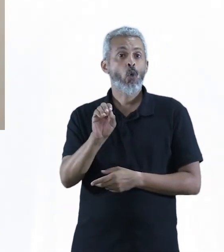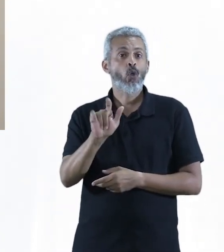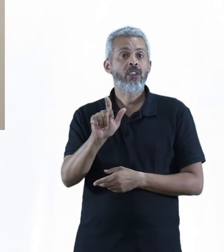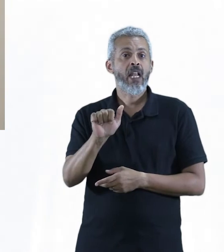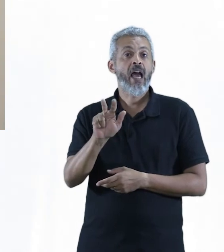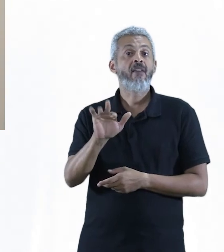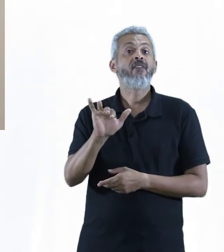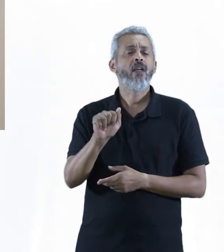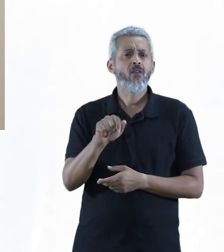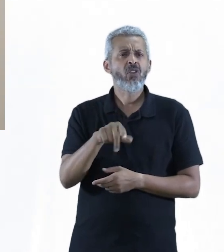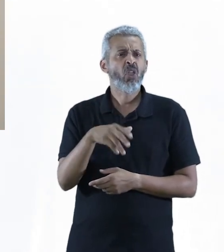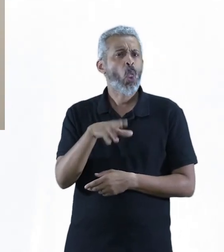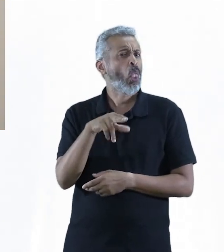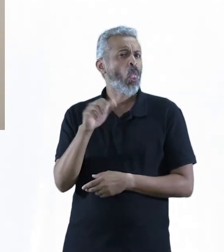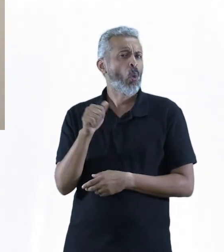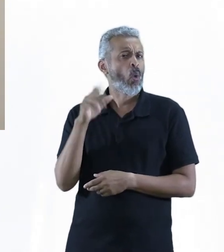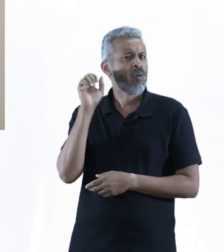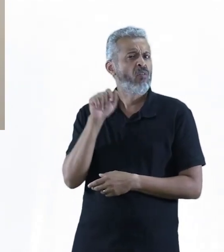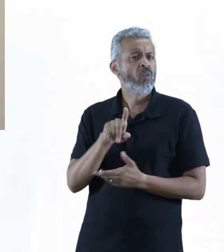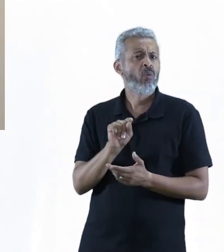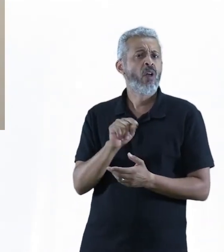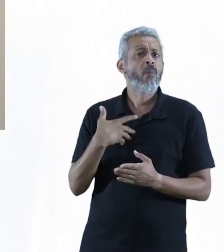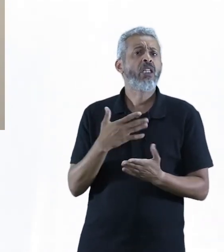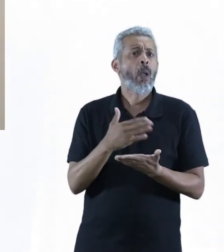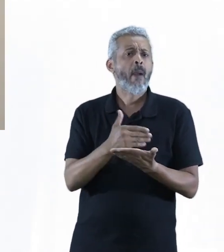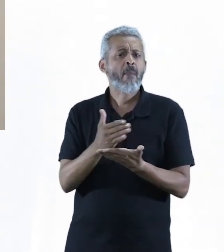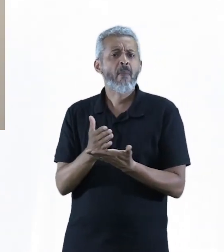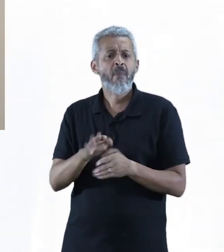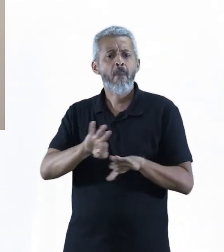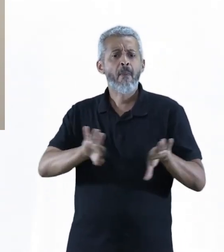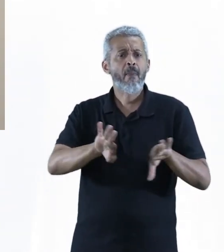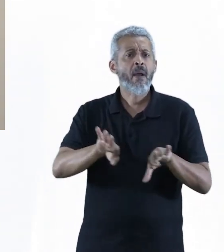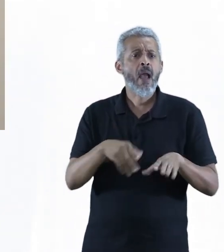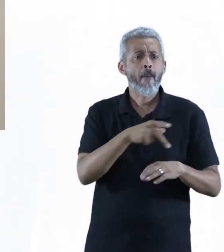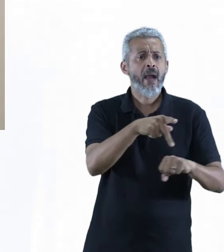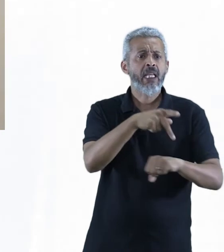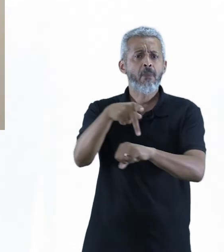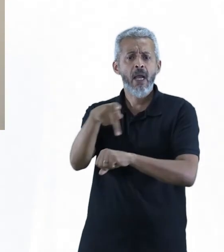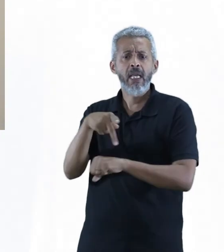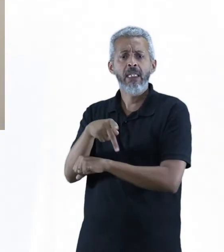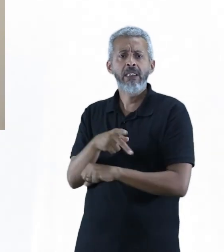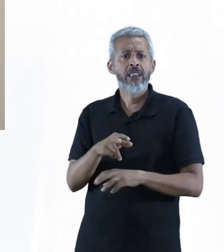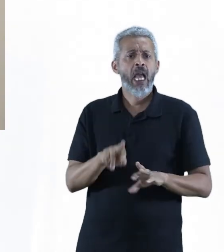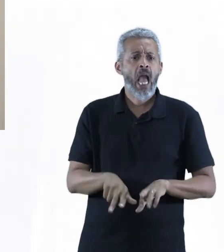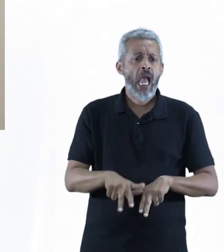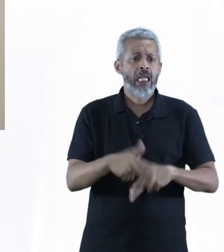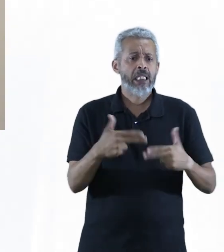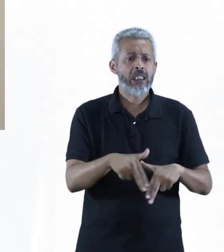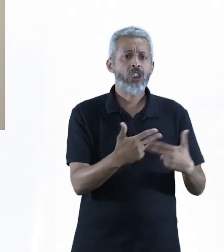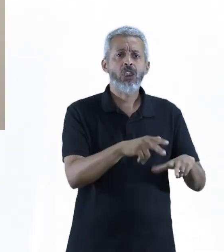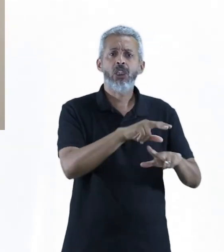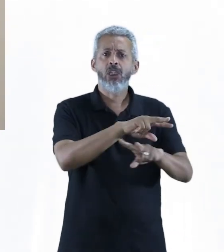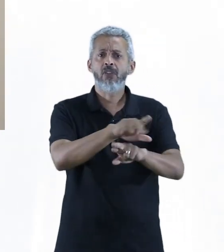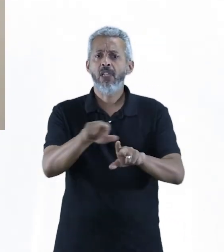repente, nunca ouviram falar, mas que se fragmentou em vários outros países, em várias outras etnias. E essas certamente vocês